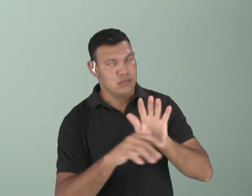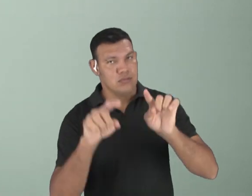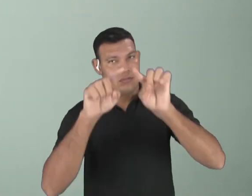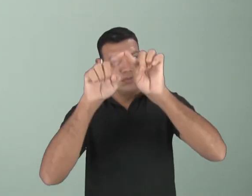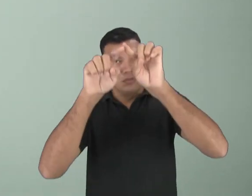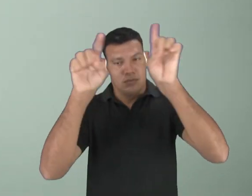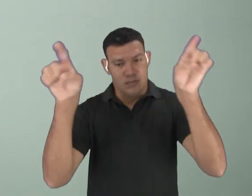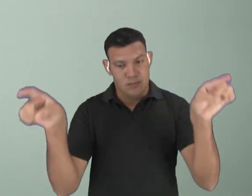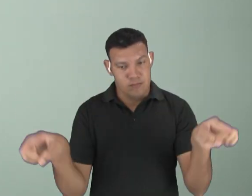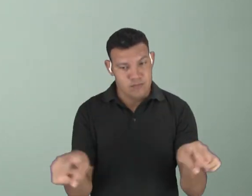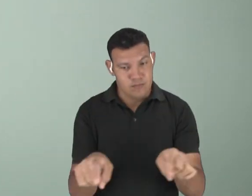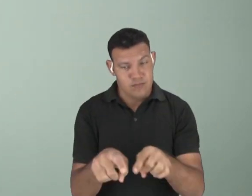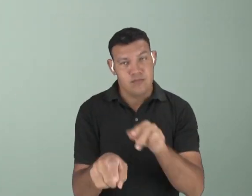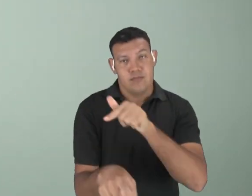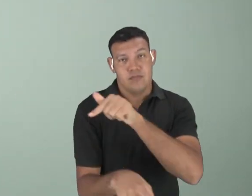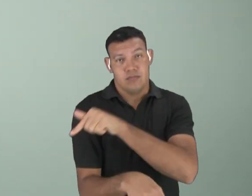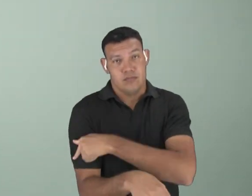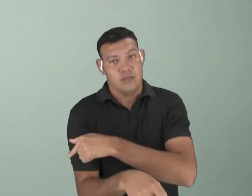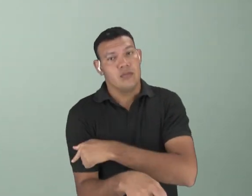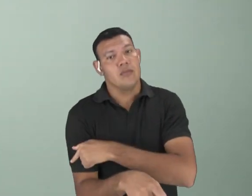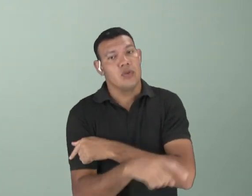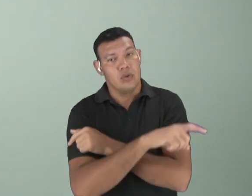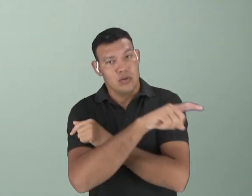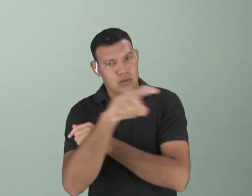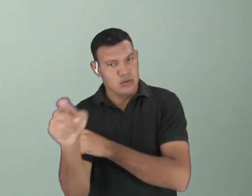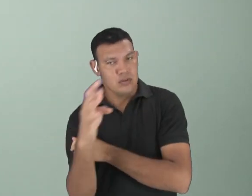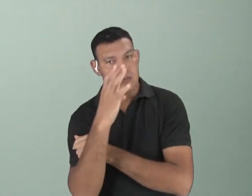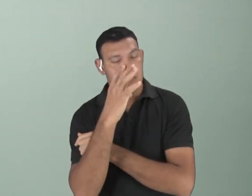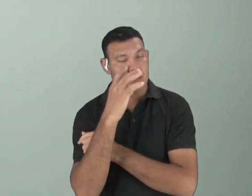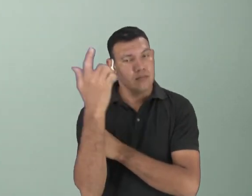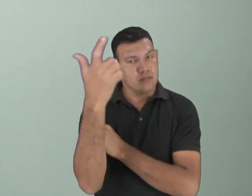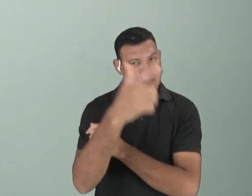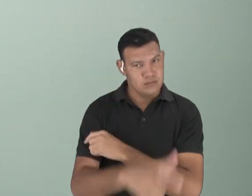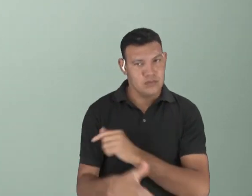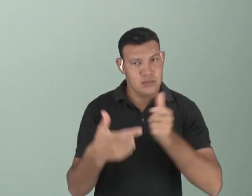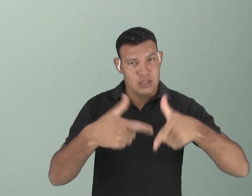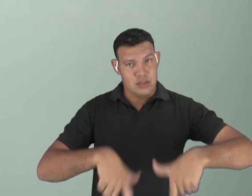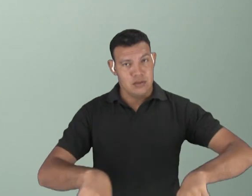circunferência do 7º ano. Vocês podem rever essa aula na plataforma